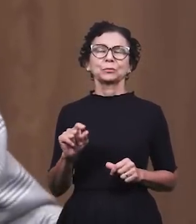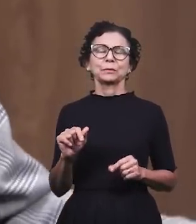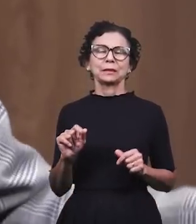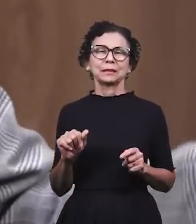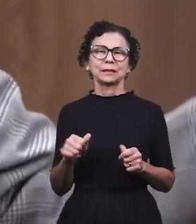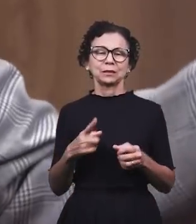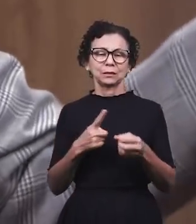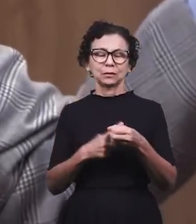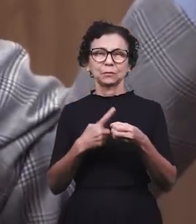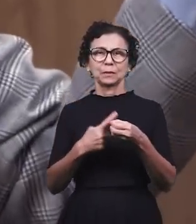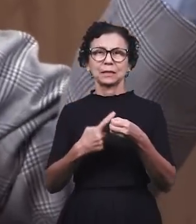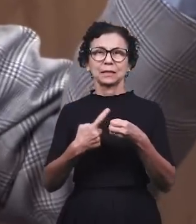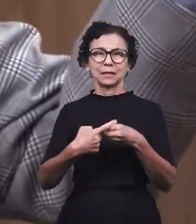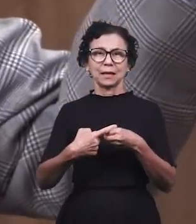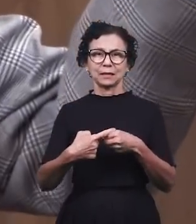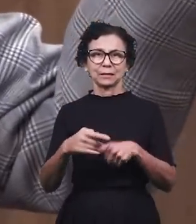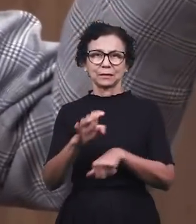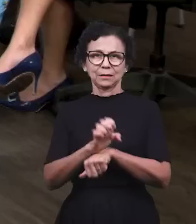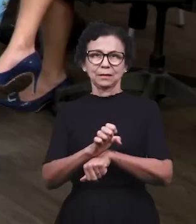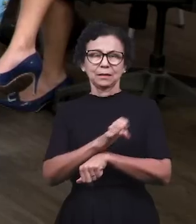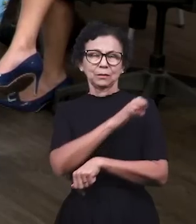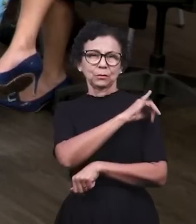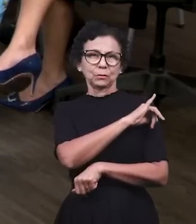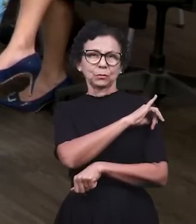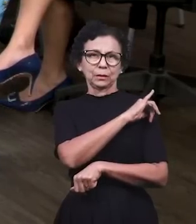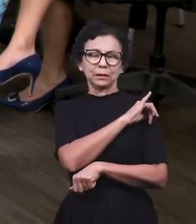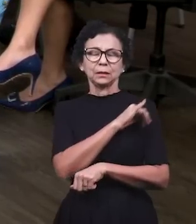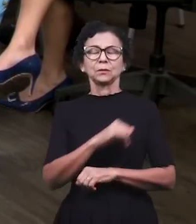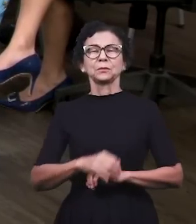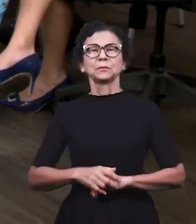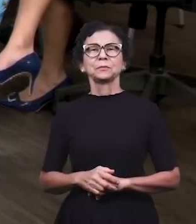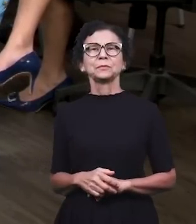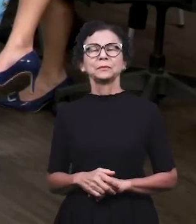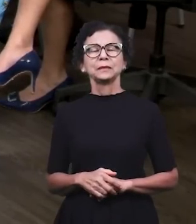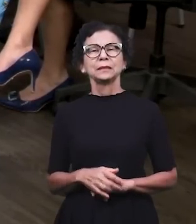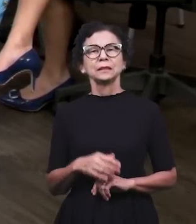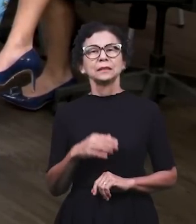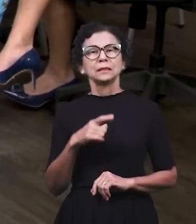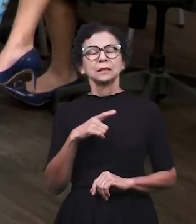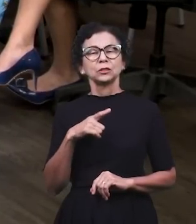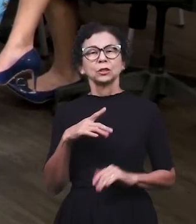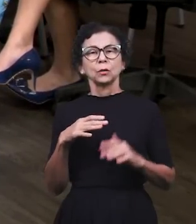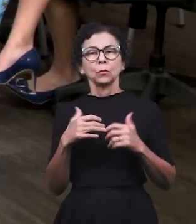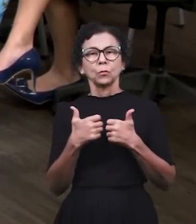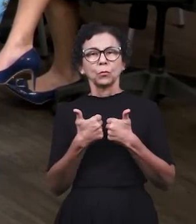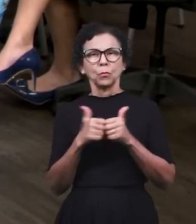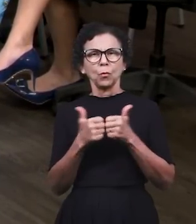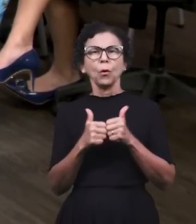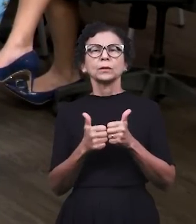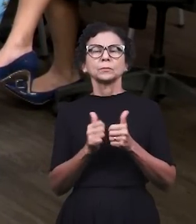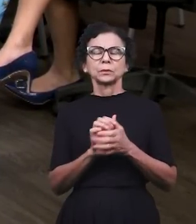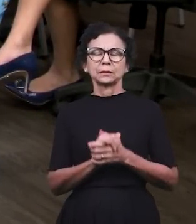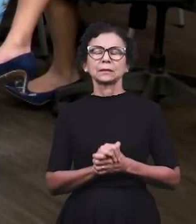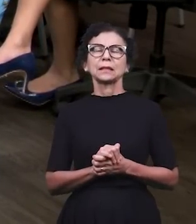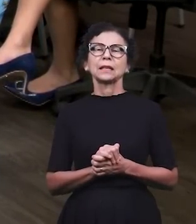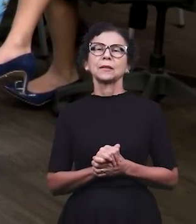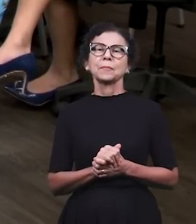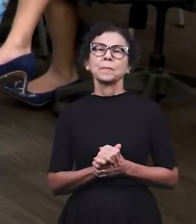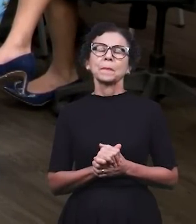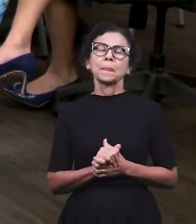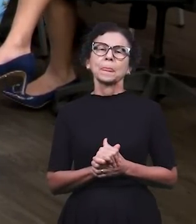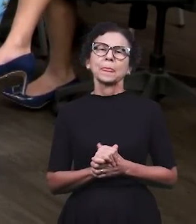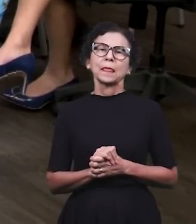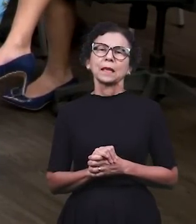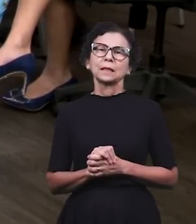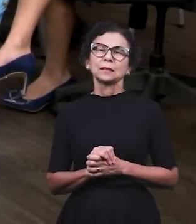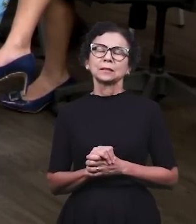era numa cidade aqui no estado do Rio, e tinha um ônibus nosso vindo e passou exatamente na hora